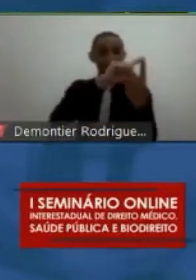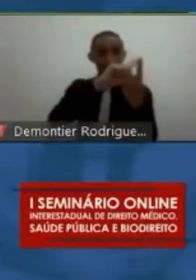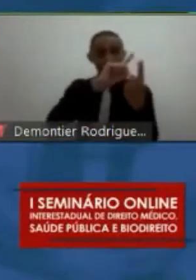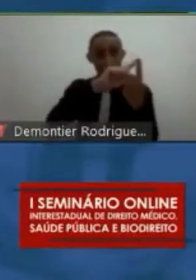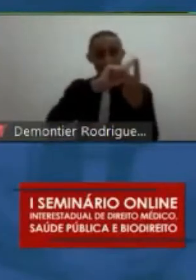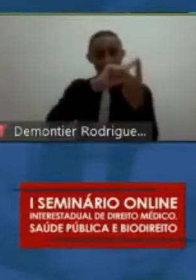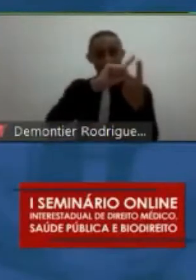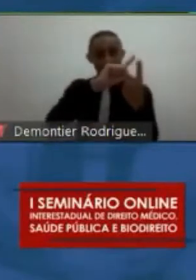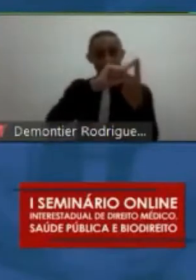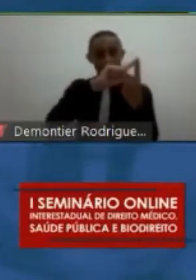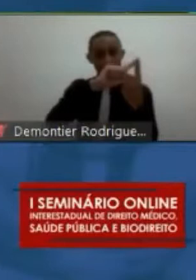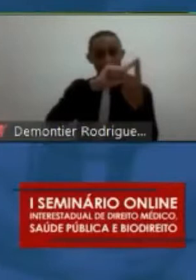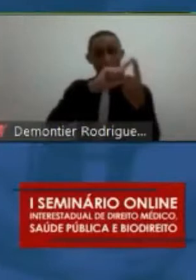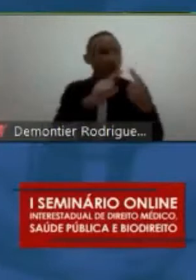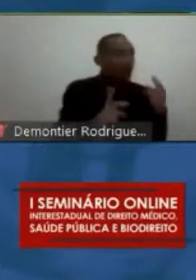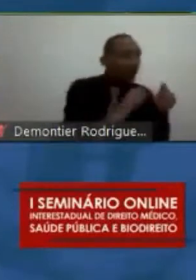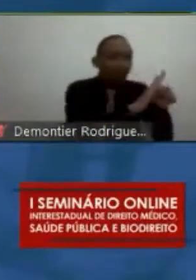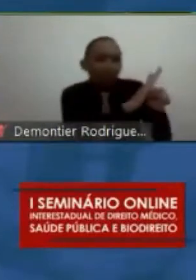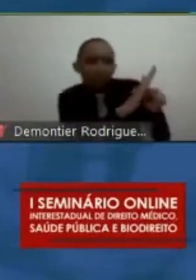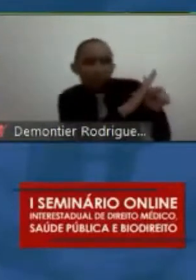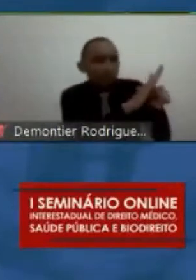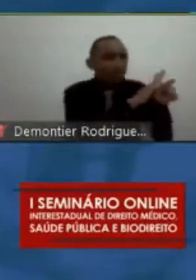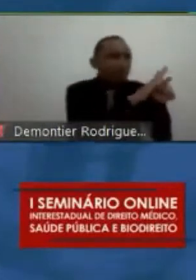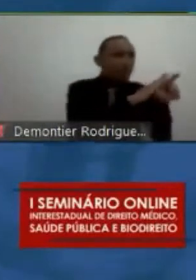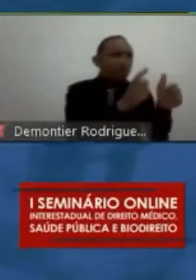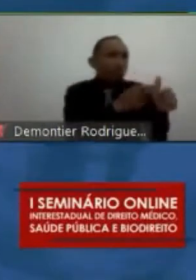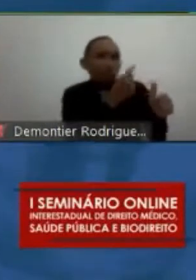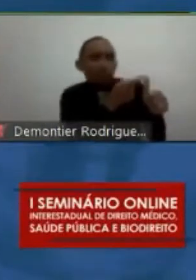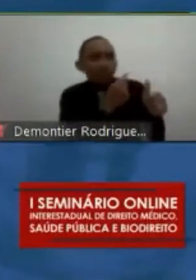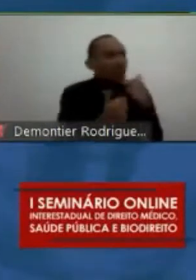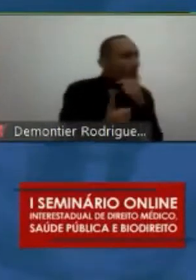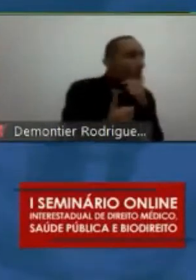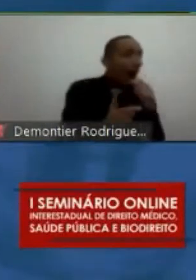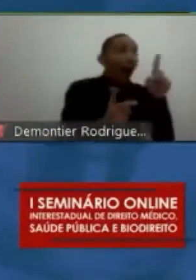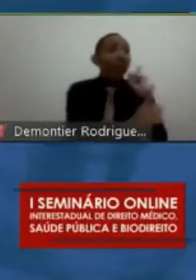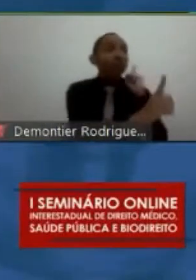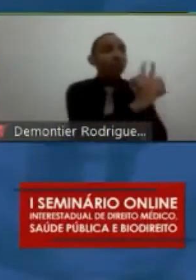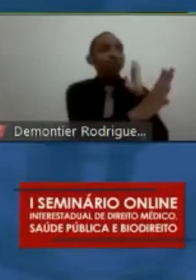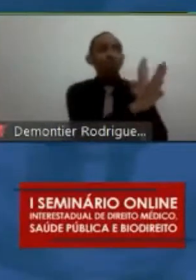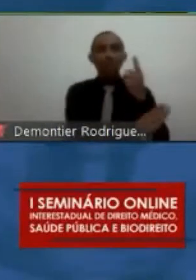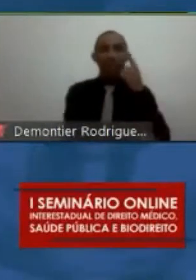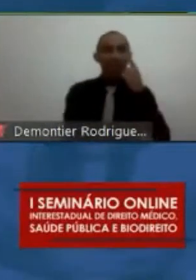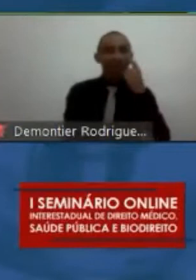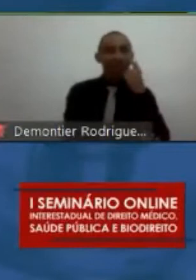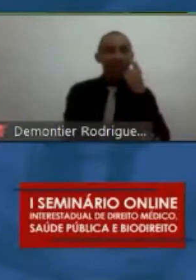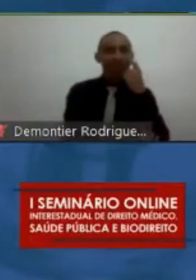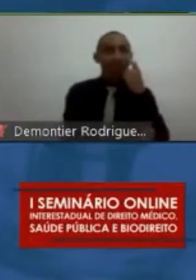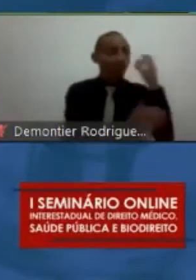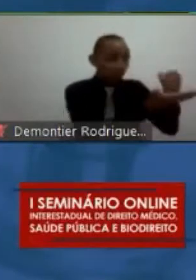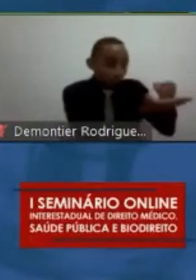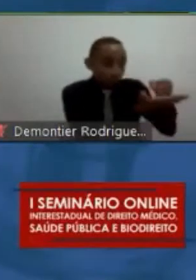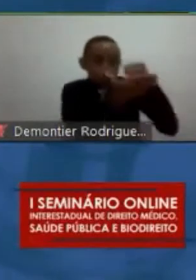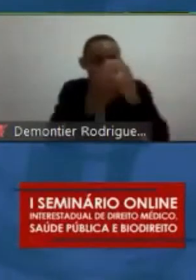como nós já mencionamos, é detectar algo que a população possui, a anemia. Então, antes de levar um paciente